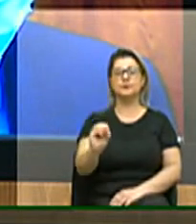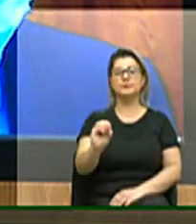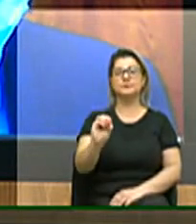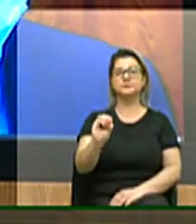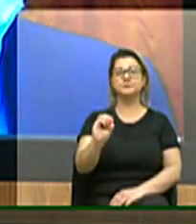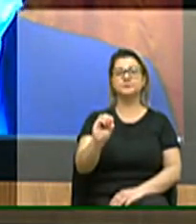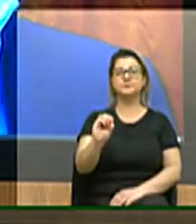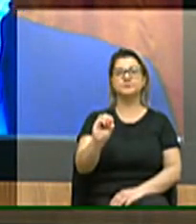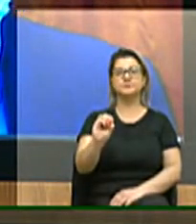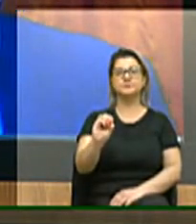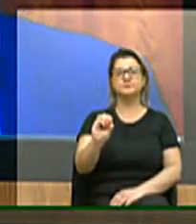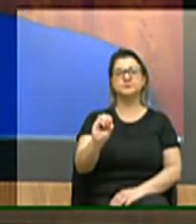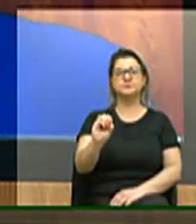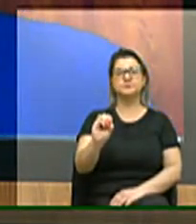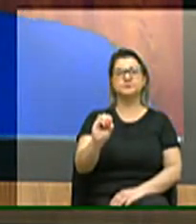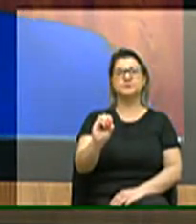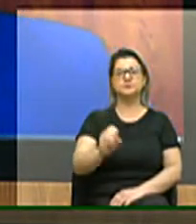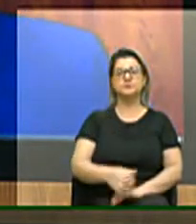Deputado Marenco.